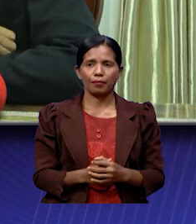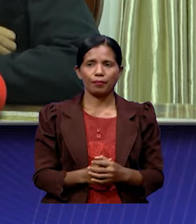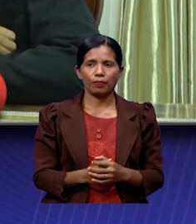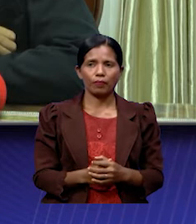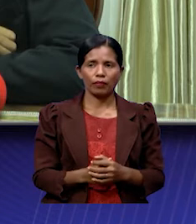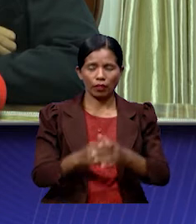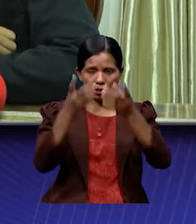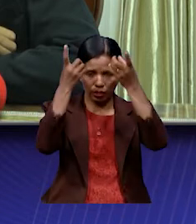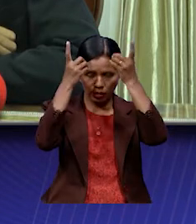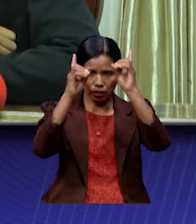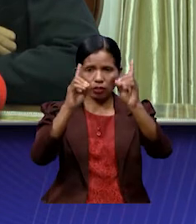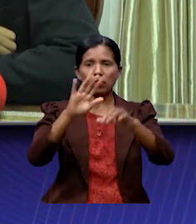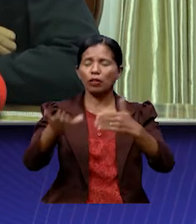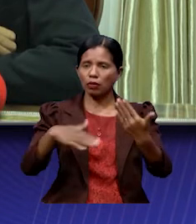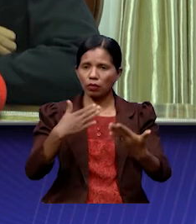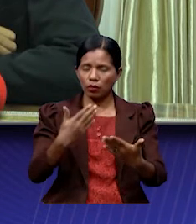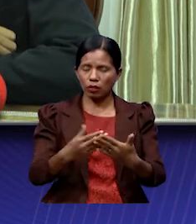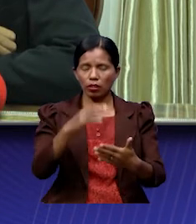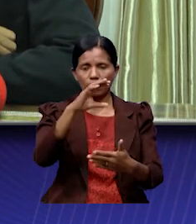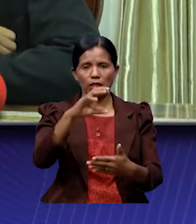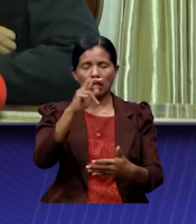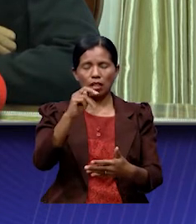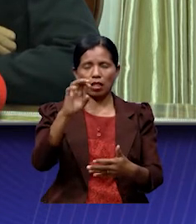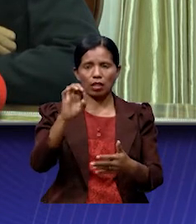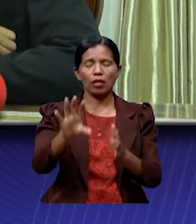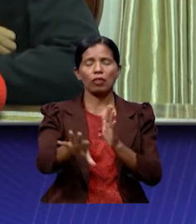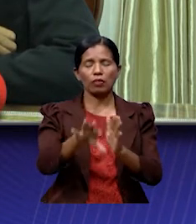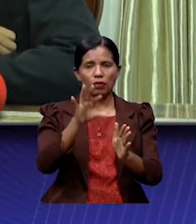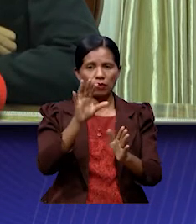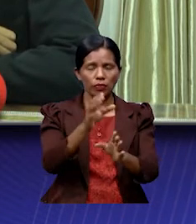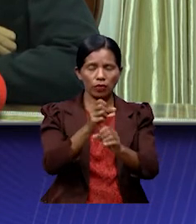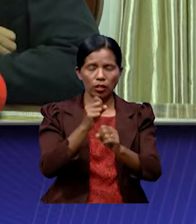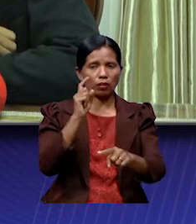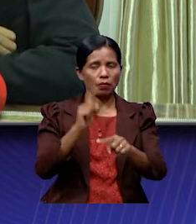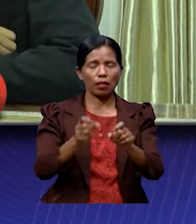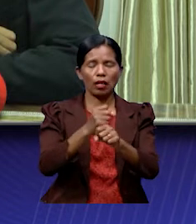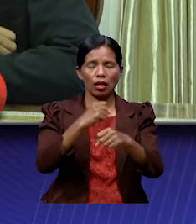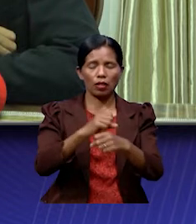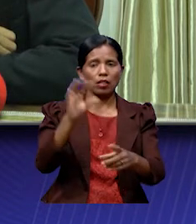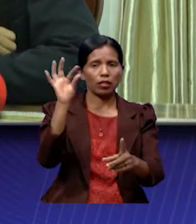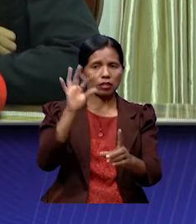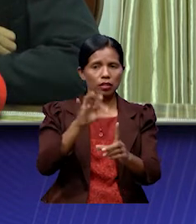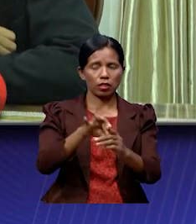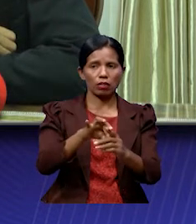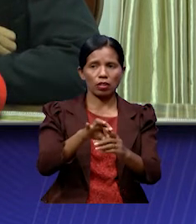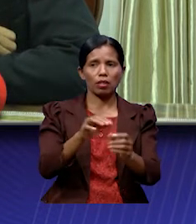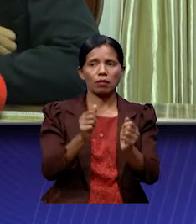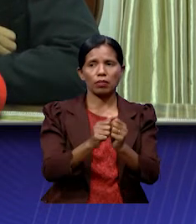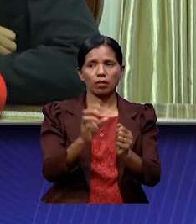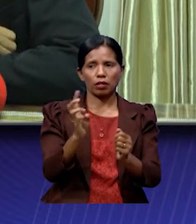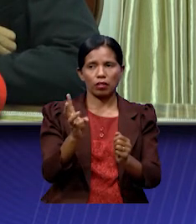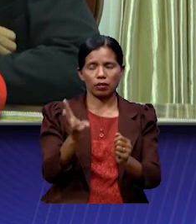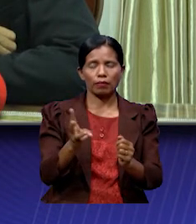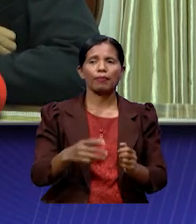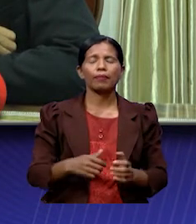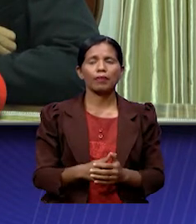decisão ser no voto nem porque se nem voto para a vela eleição nem nulo. Com a recurso se